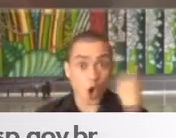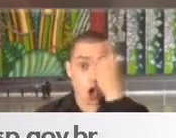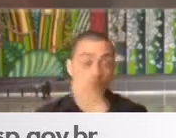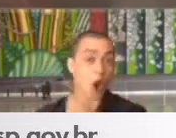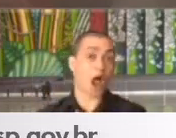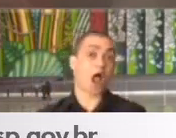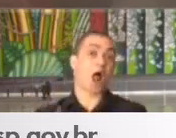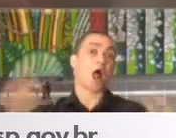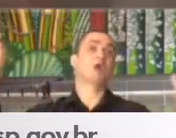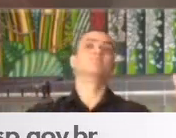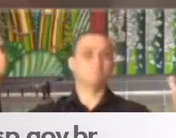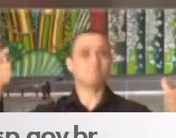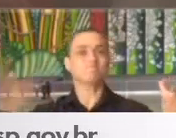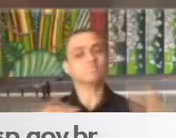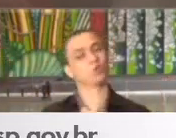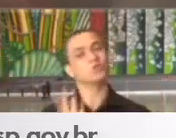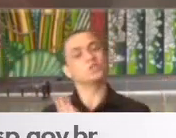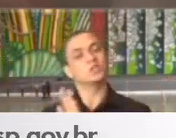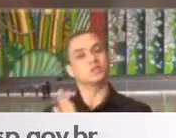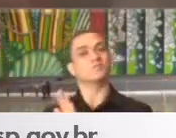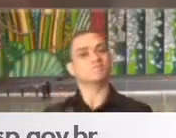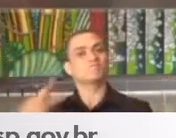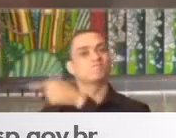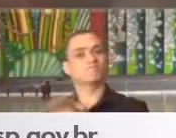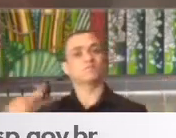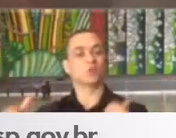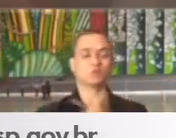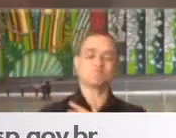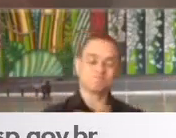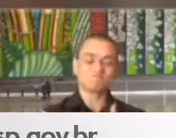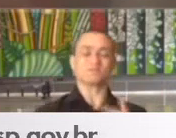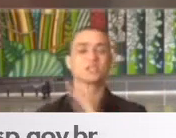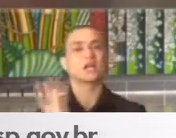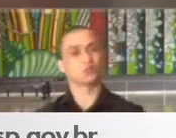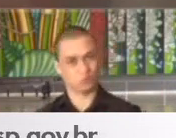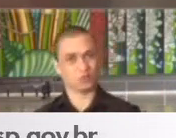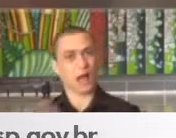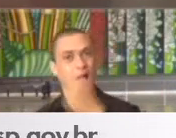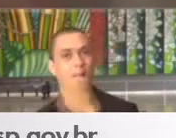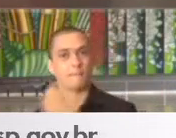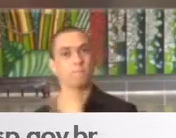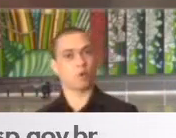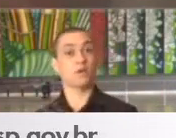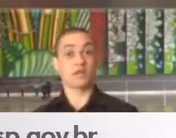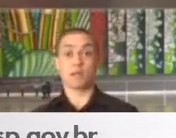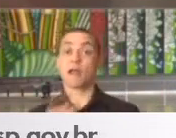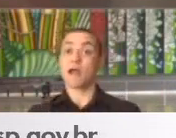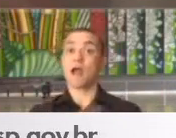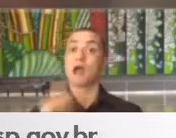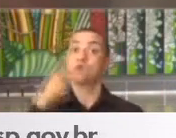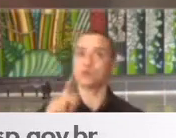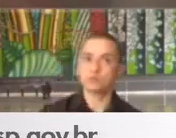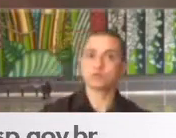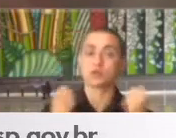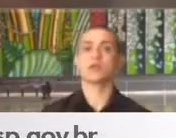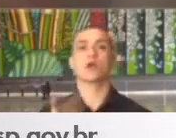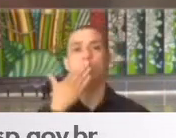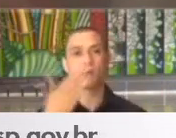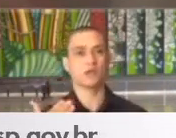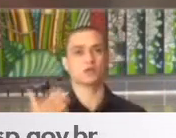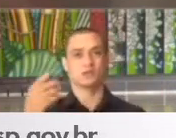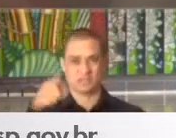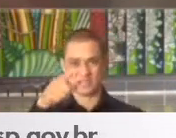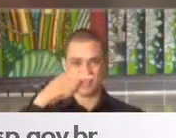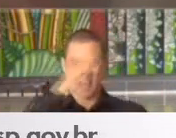a sua solidariedade a eles e demonstre a sua capacidade de reagir. Volto a pedir, coloque a bandeira do Brasil,